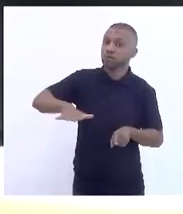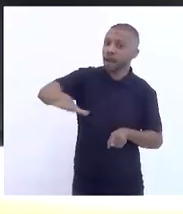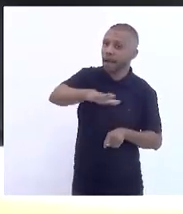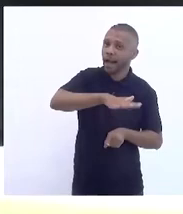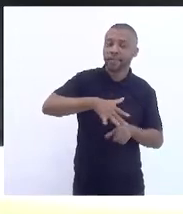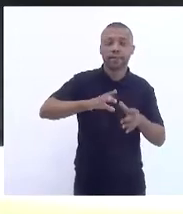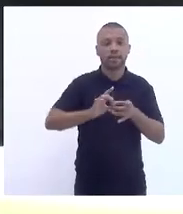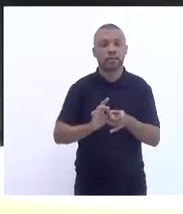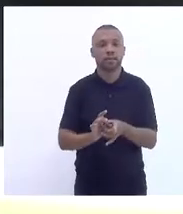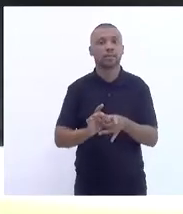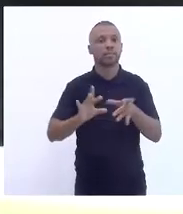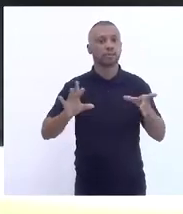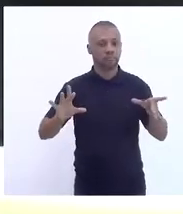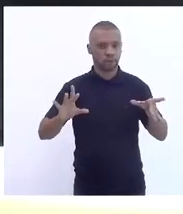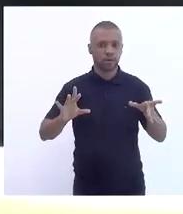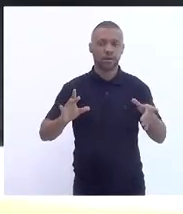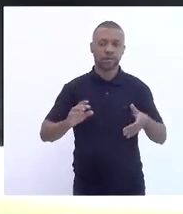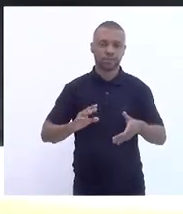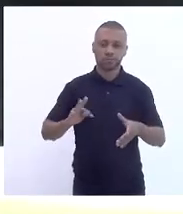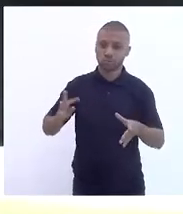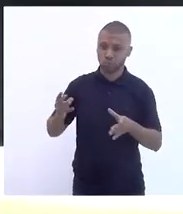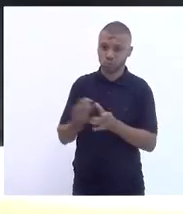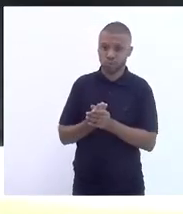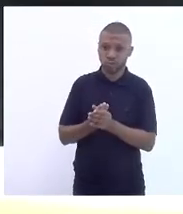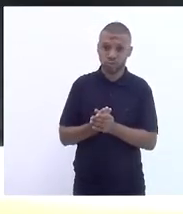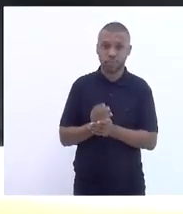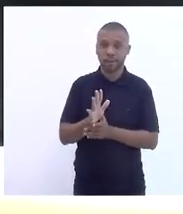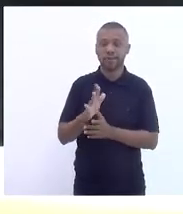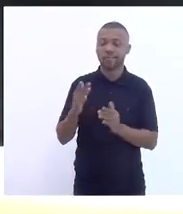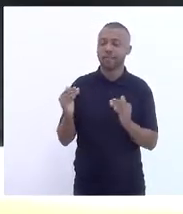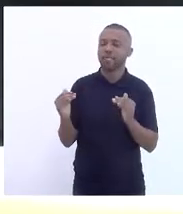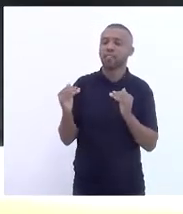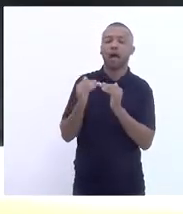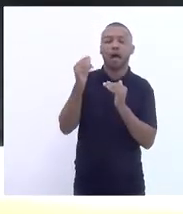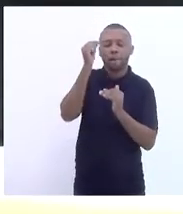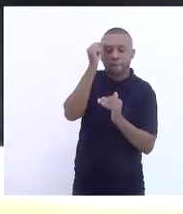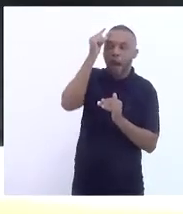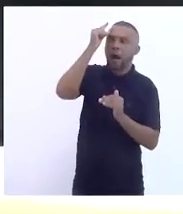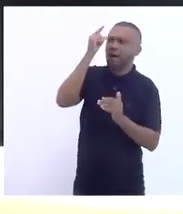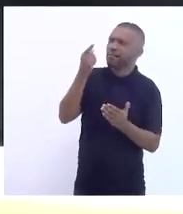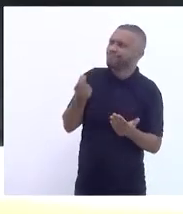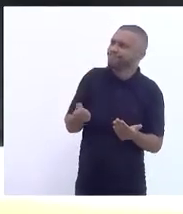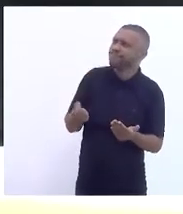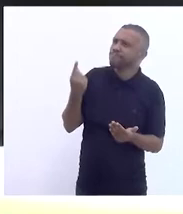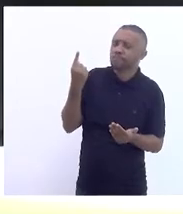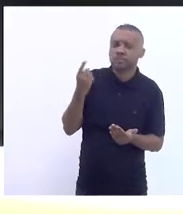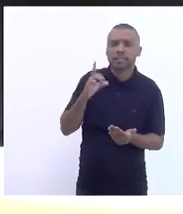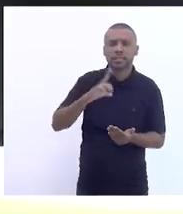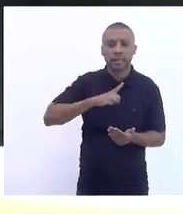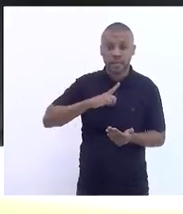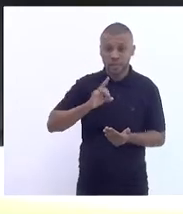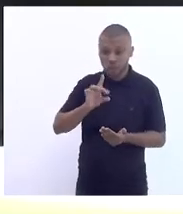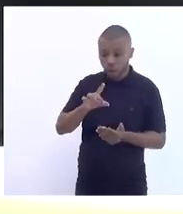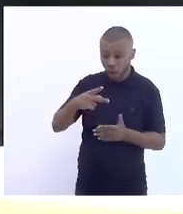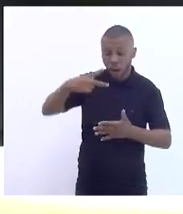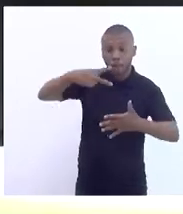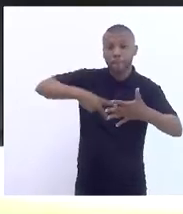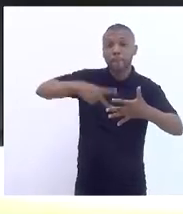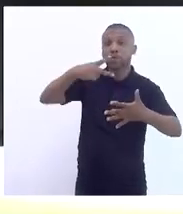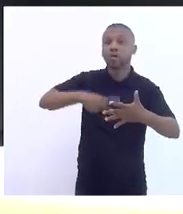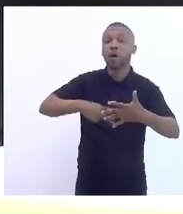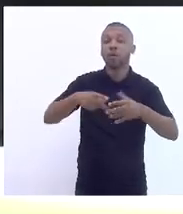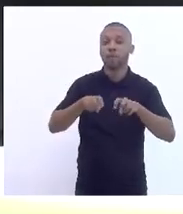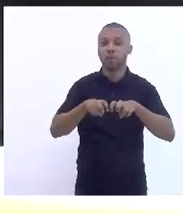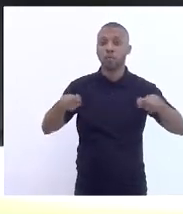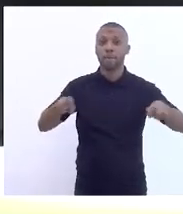democrático né É mas Foi uma coincidência mesmo só a gente aqui mas segunda-feira